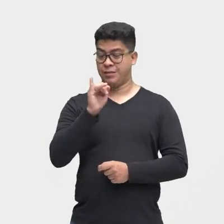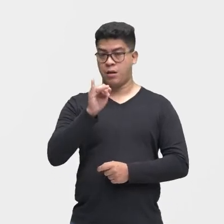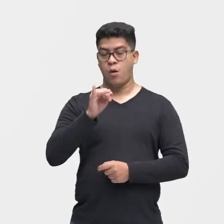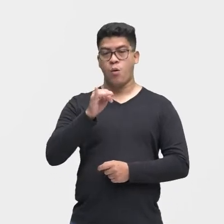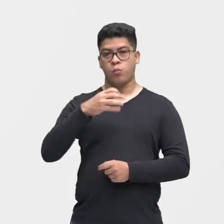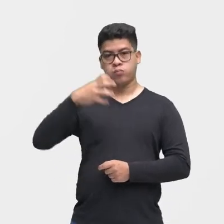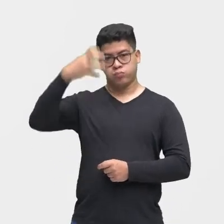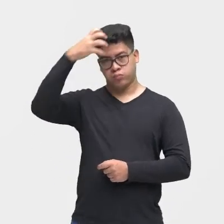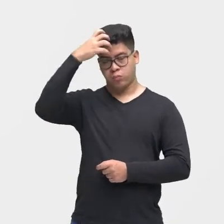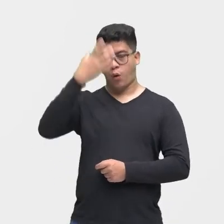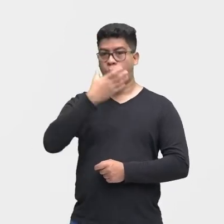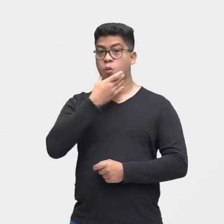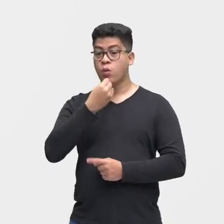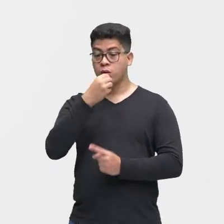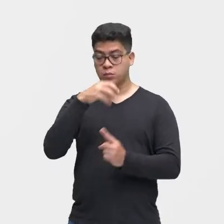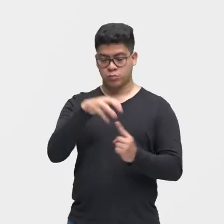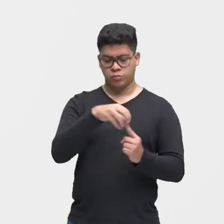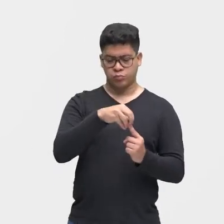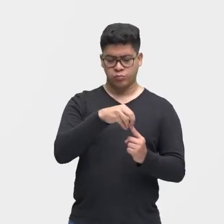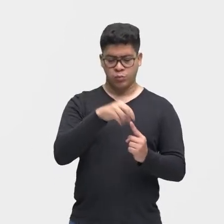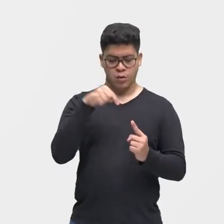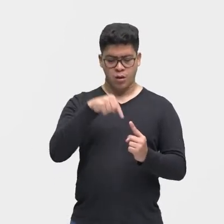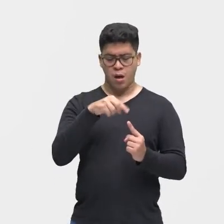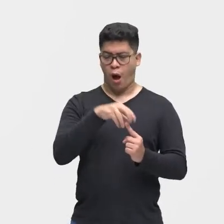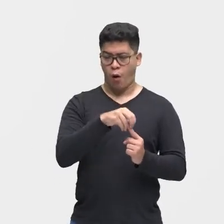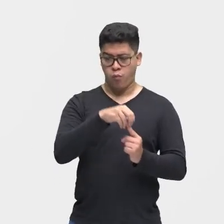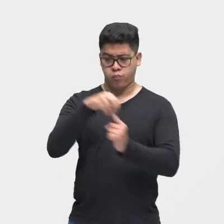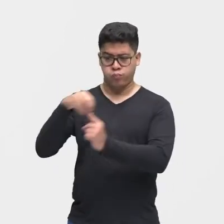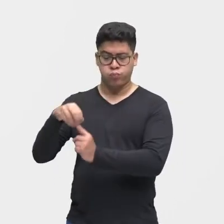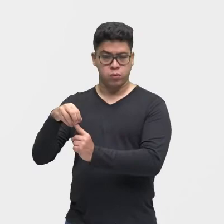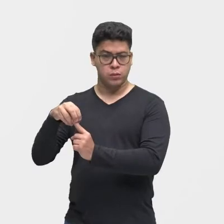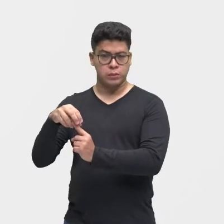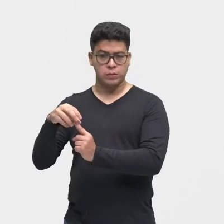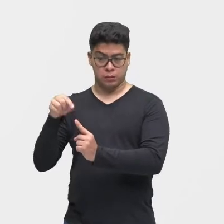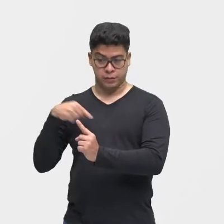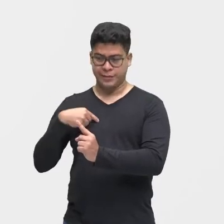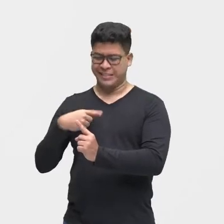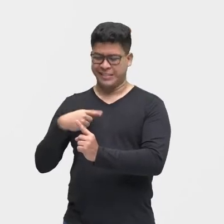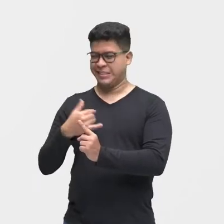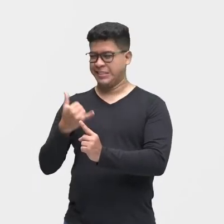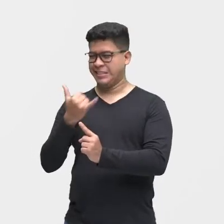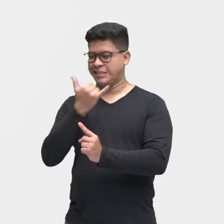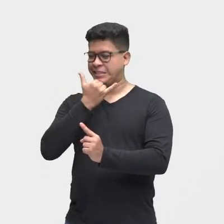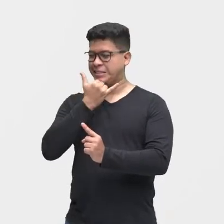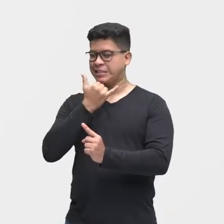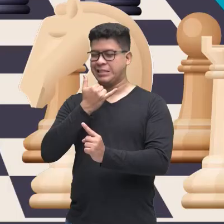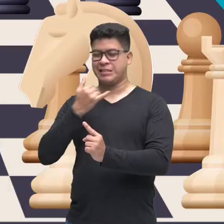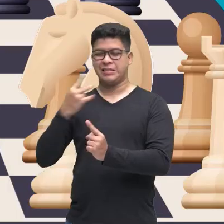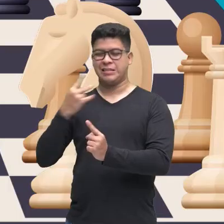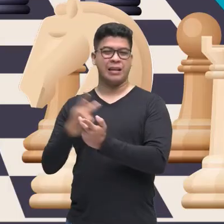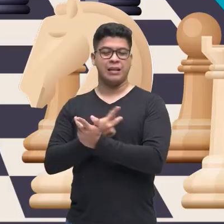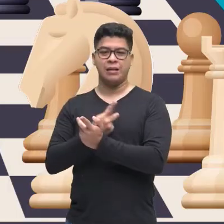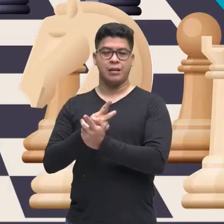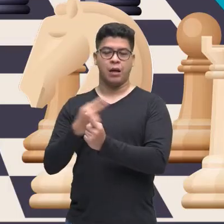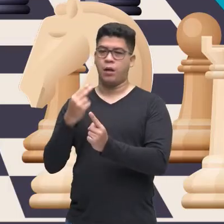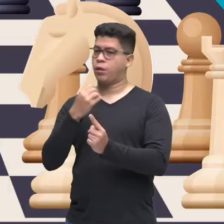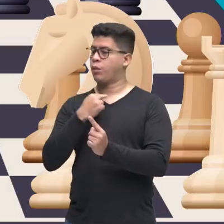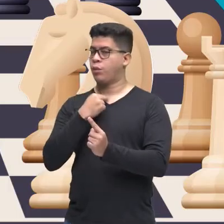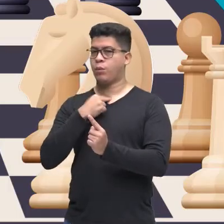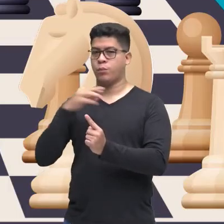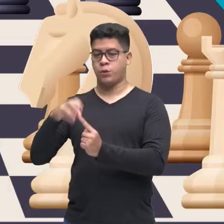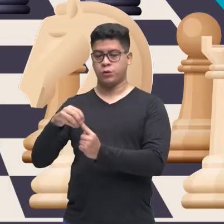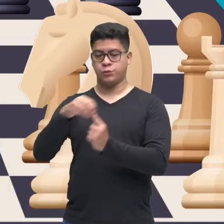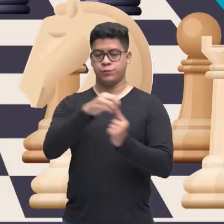te levar o rei se eu toquei na minha dama na minha rainha tenho que levar a rainha e assim relacionado a todas as outras